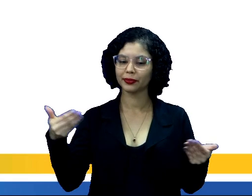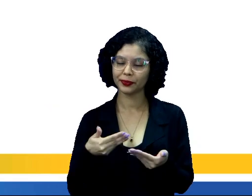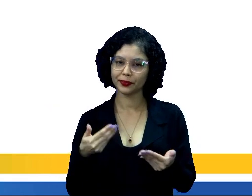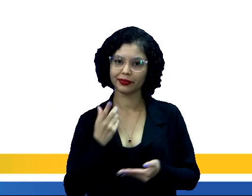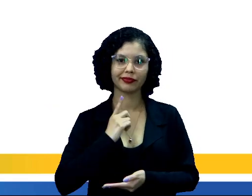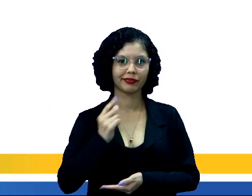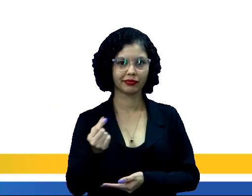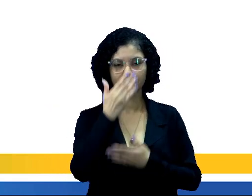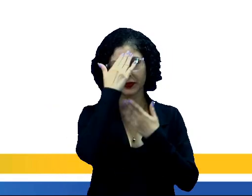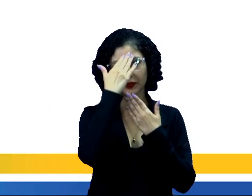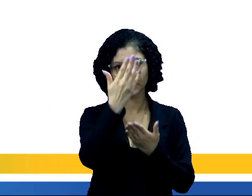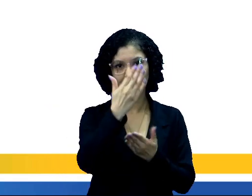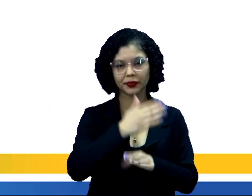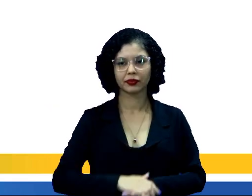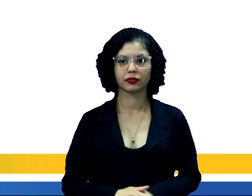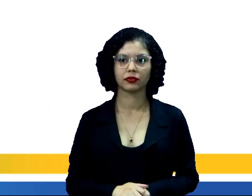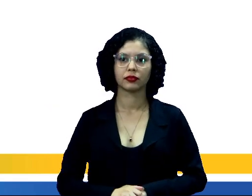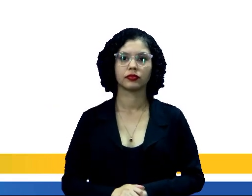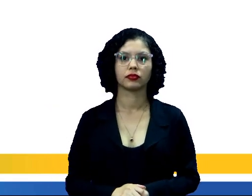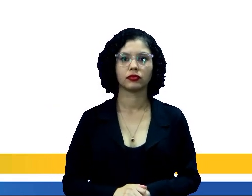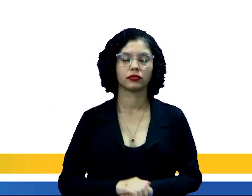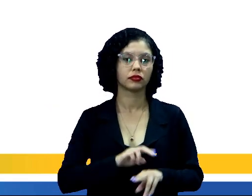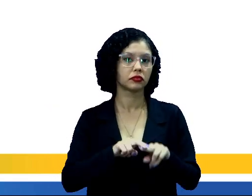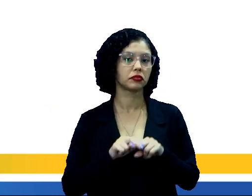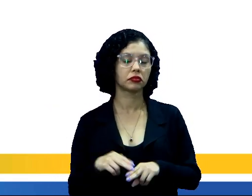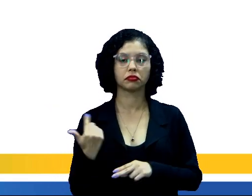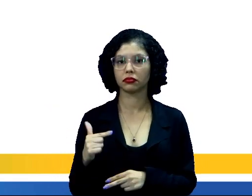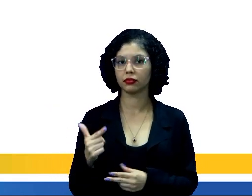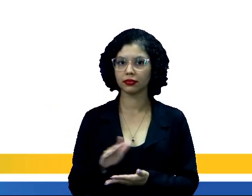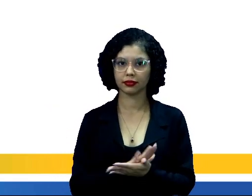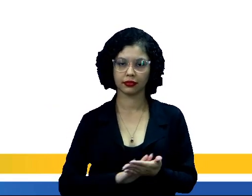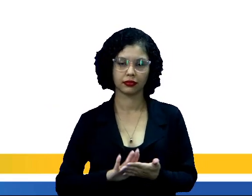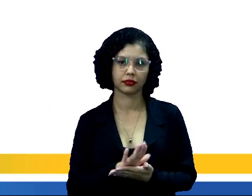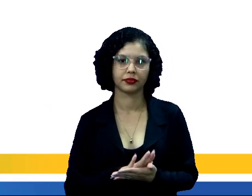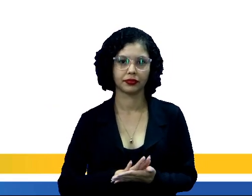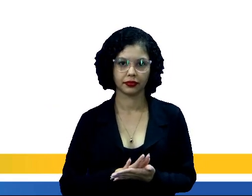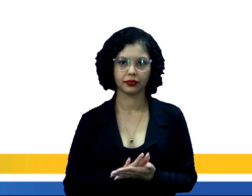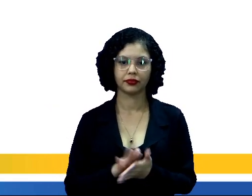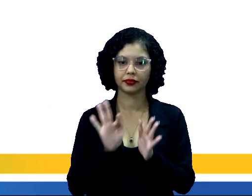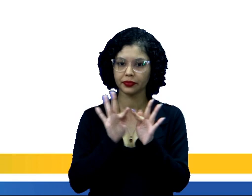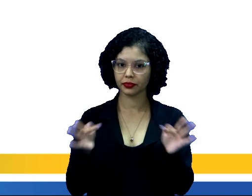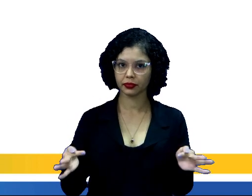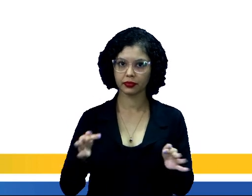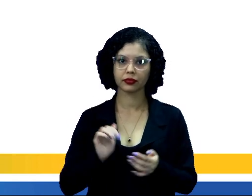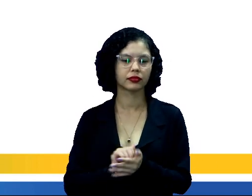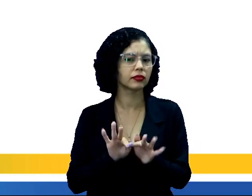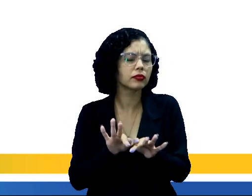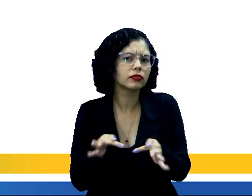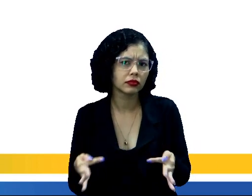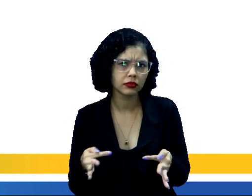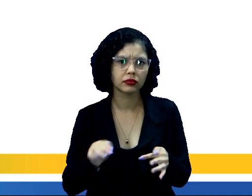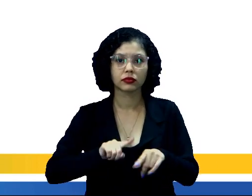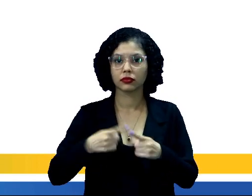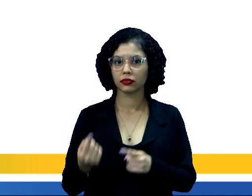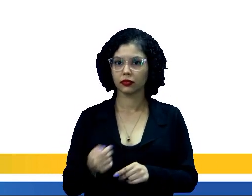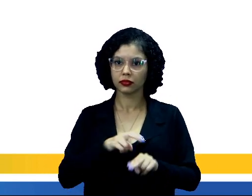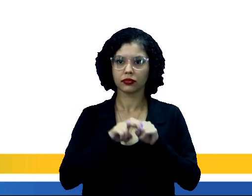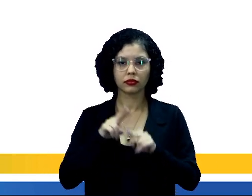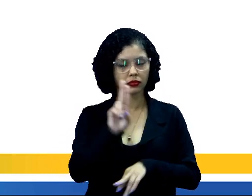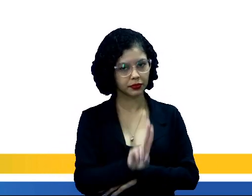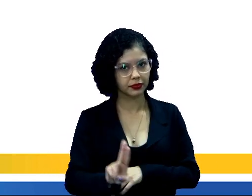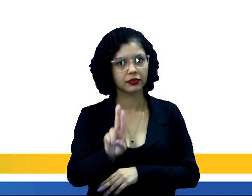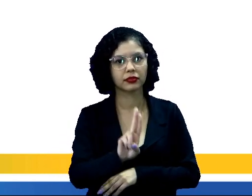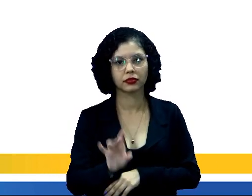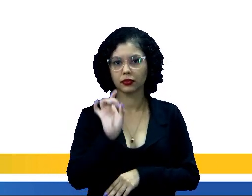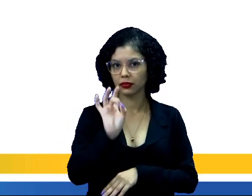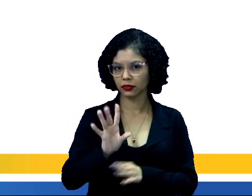agora. Obrigada. Portanto, não tem essa frase, é uma frase simples, portanto, você vai